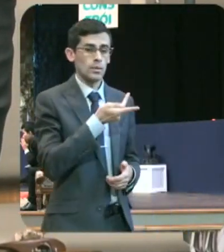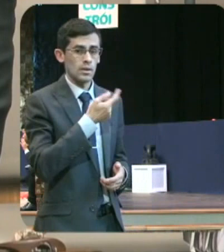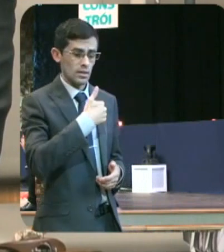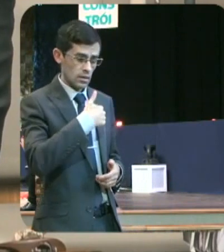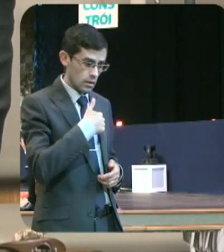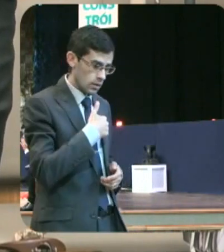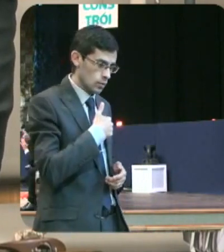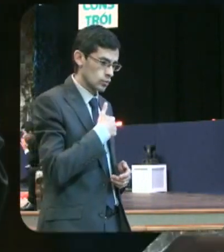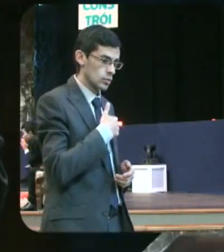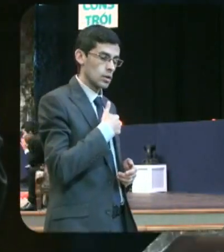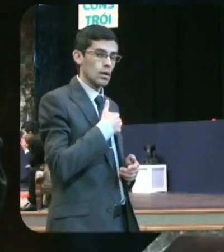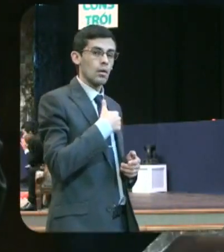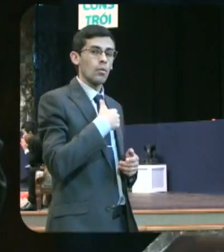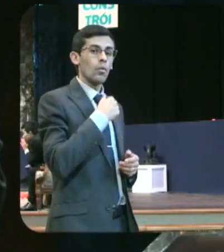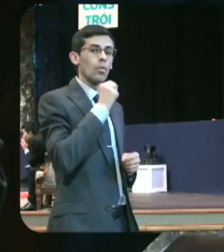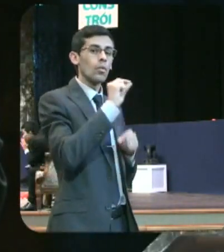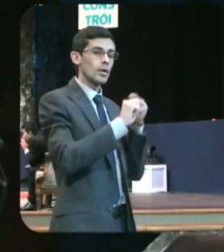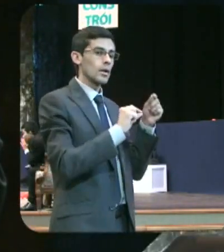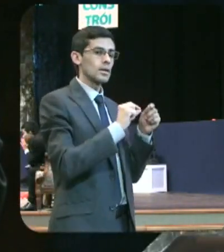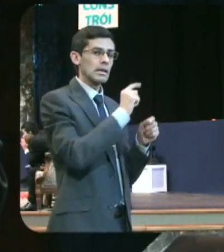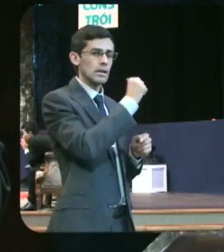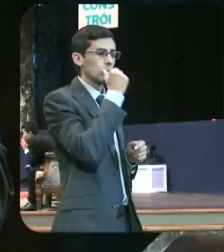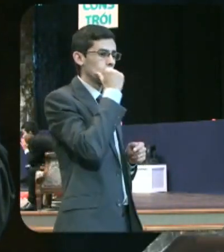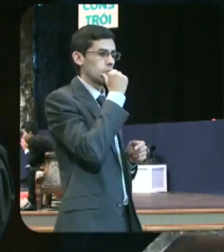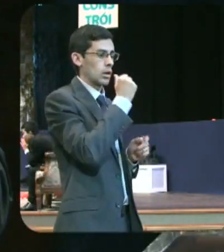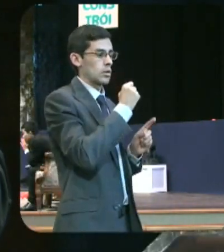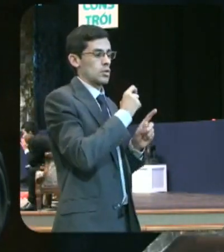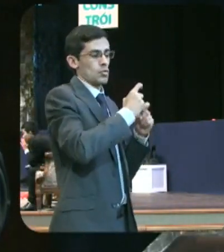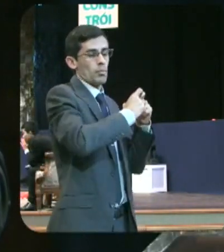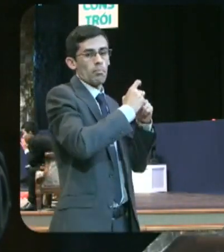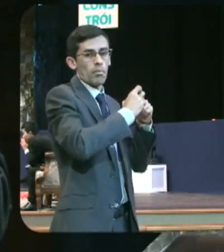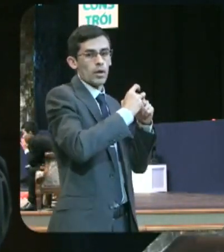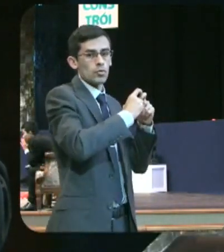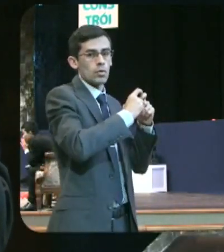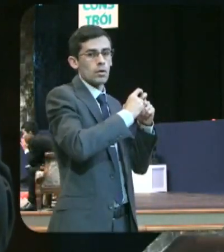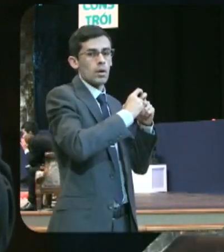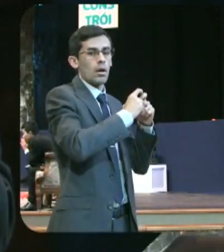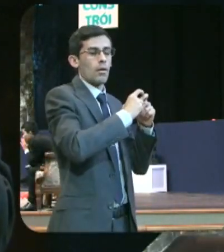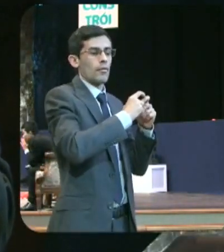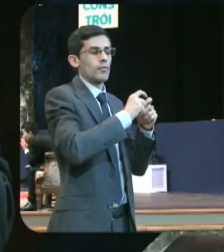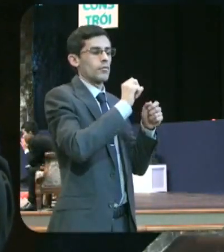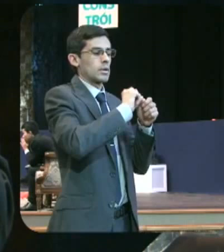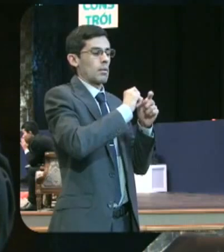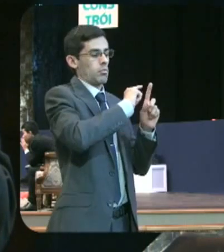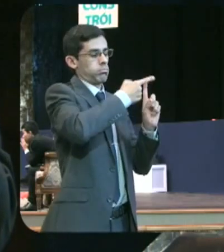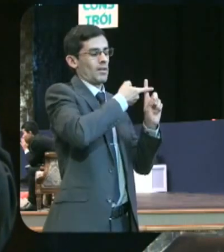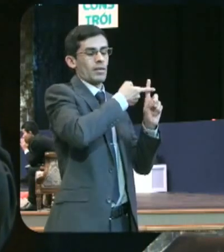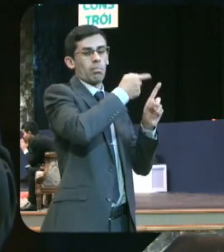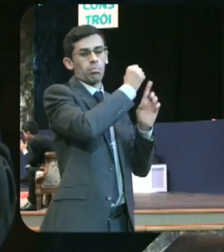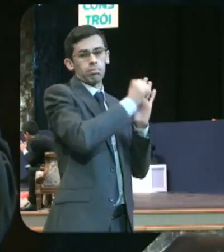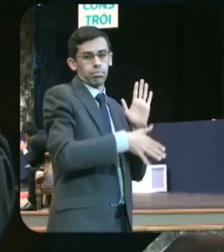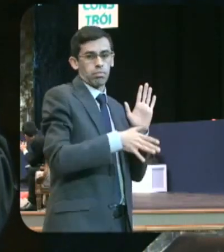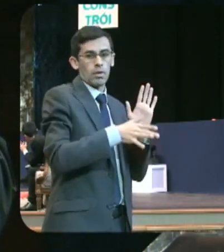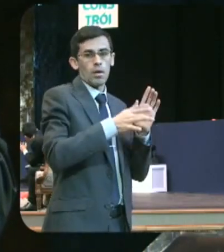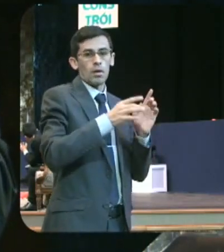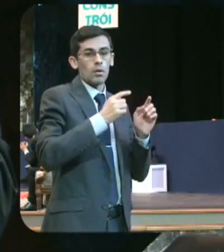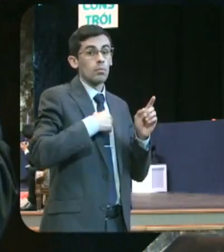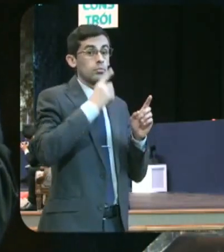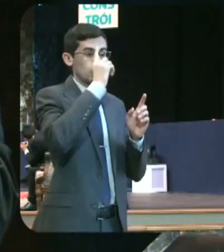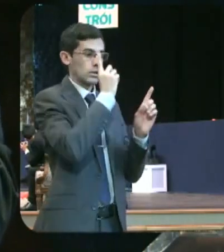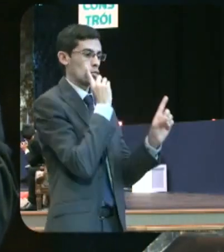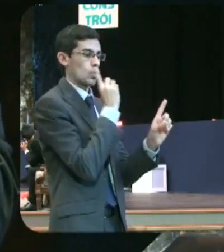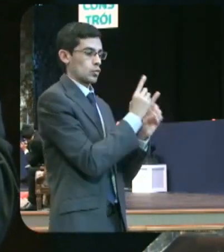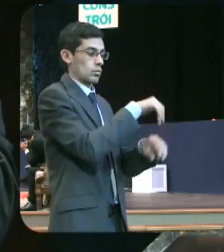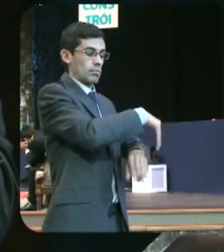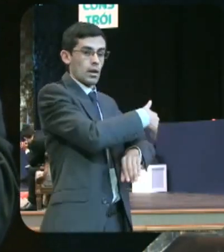eu estava saindo de uma clínica onde eu tinha cometido o meu 4º aborto, quando você me encontrou